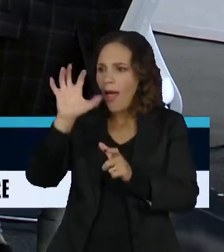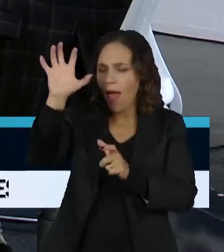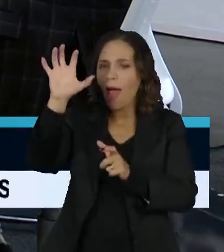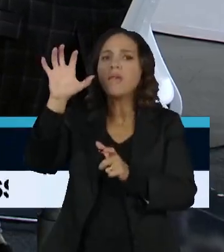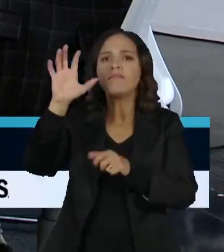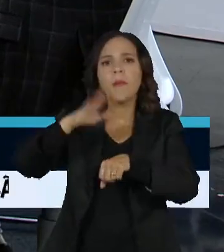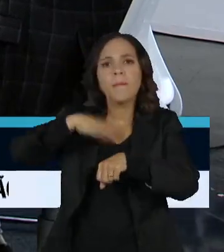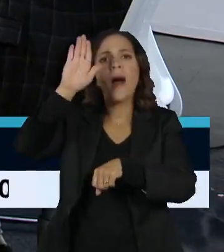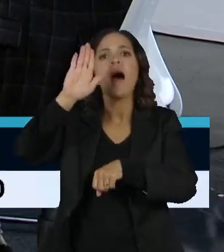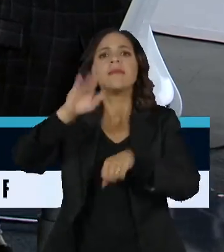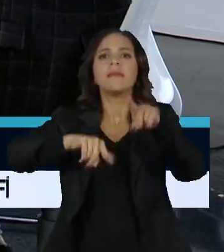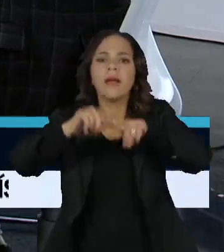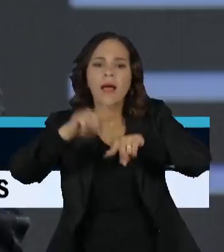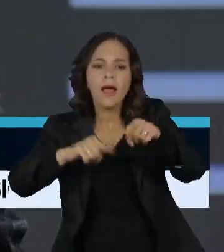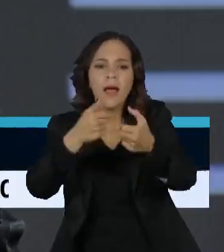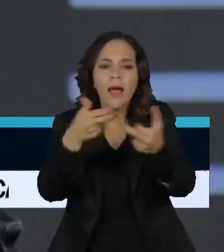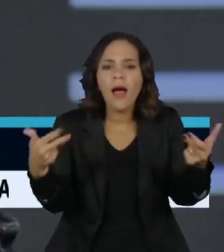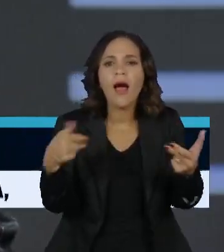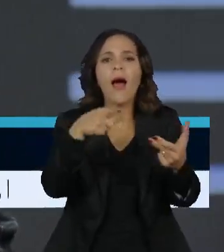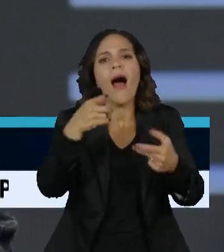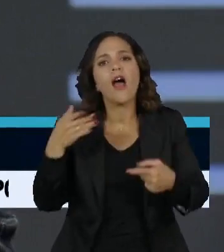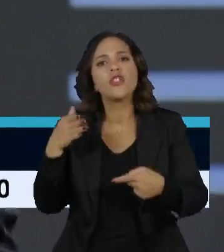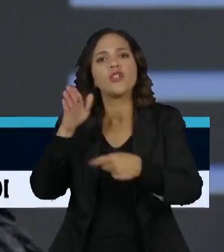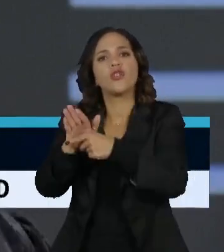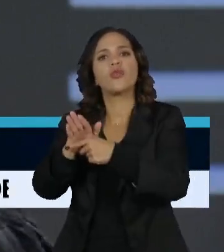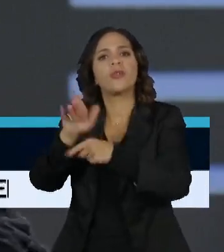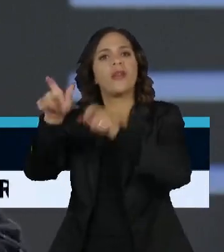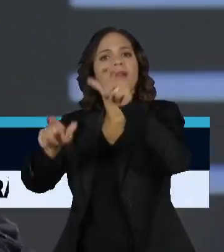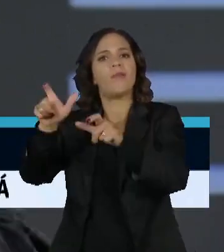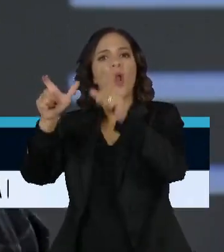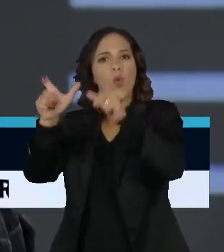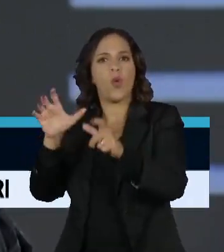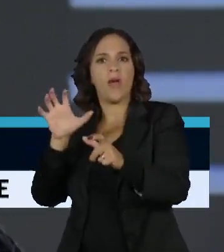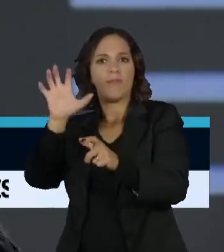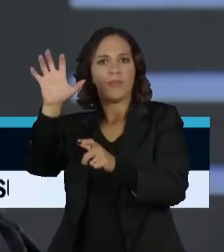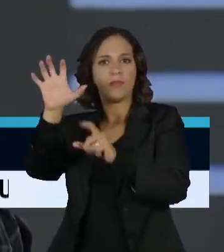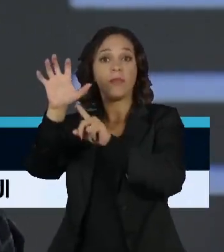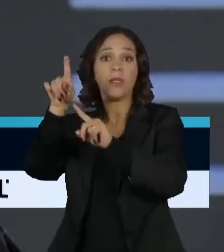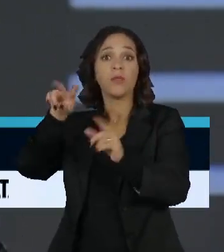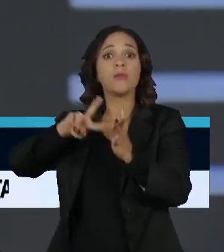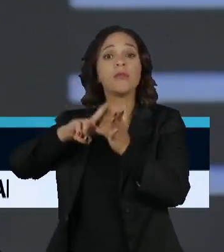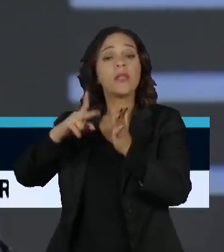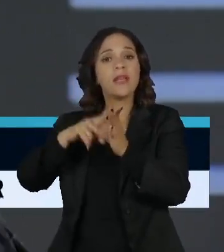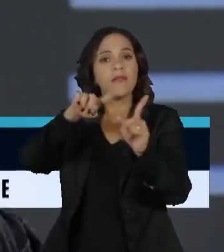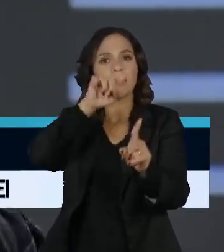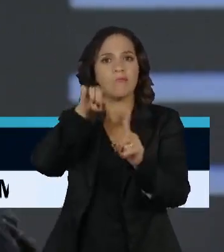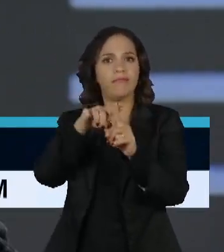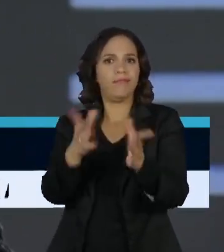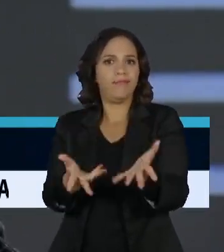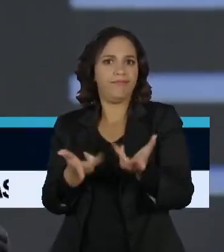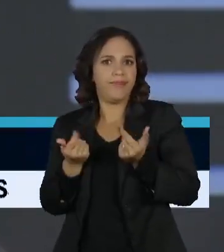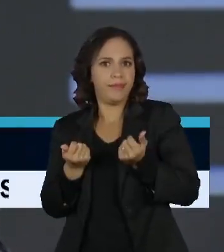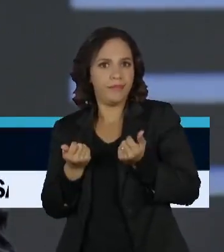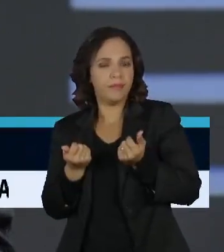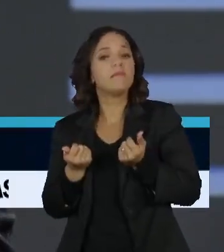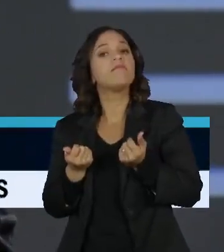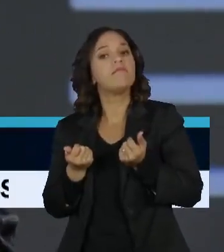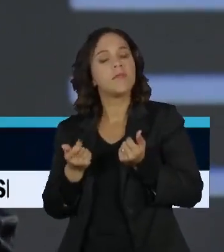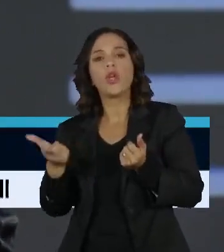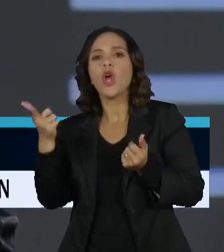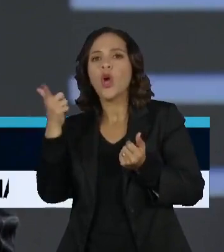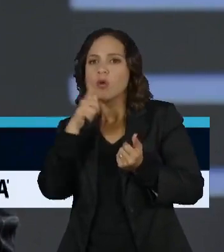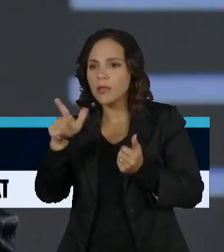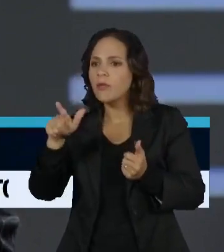dos equipamentos médicos que resolvam aquele problema. Isso é eficiência e eficácia. A eficiência é você